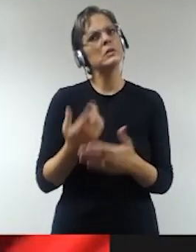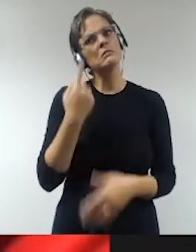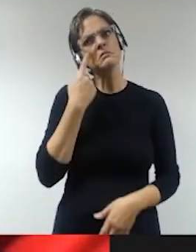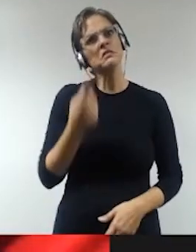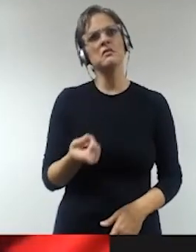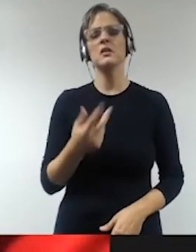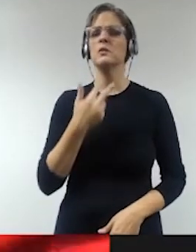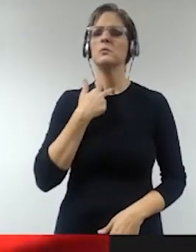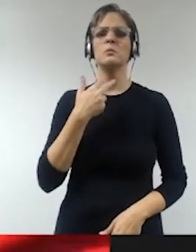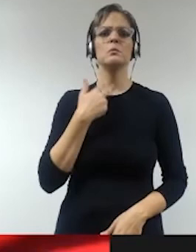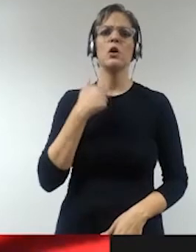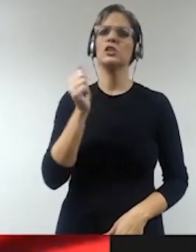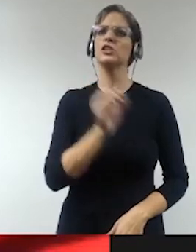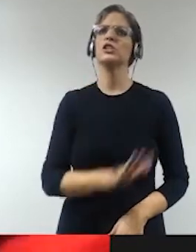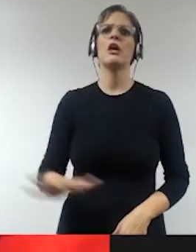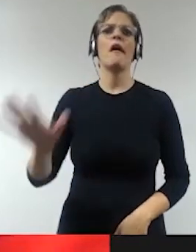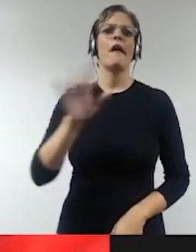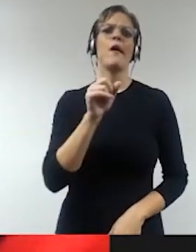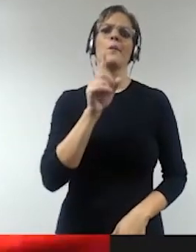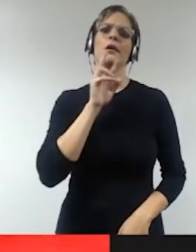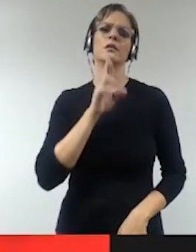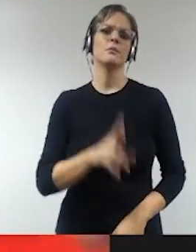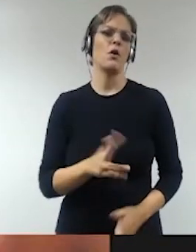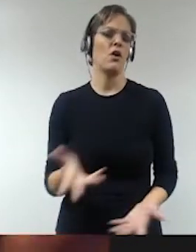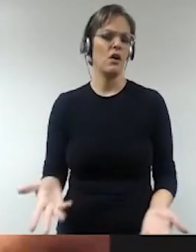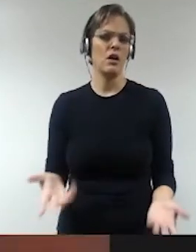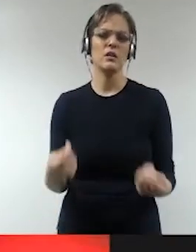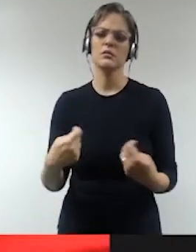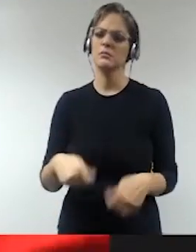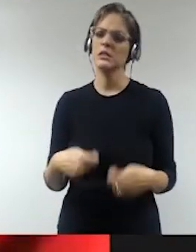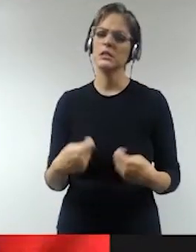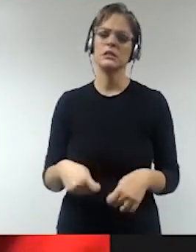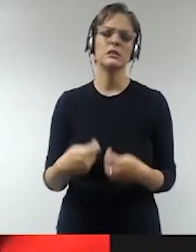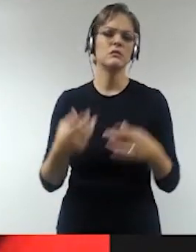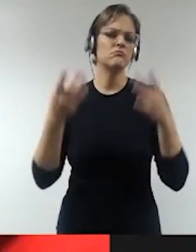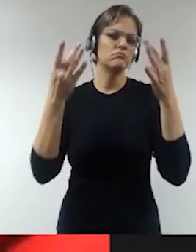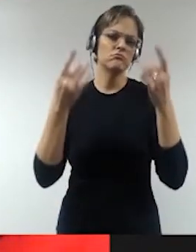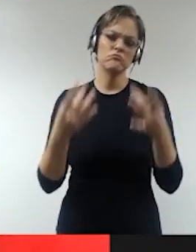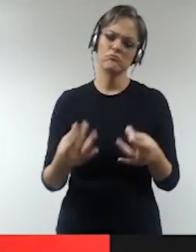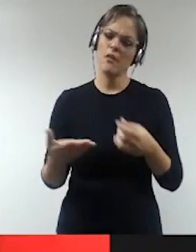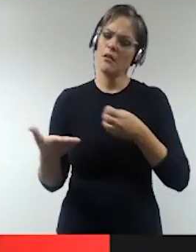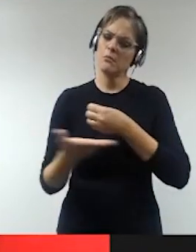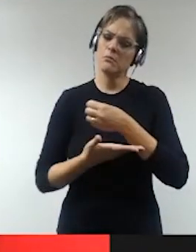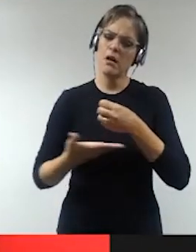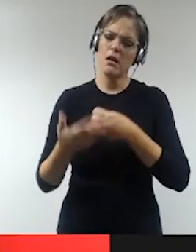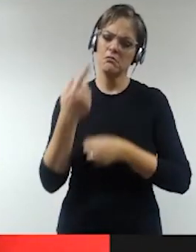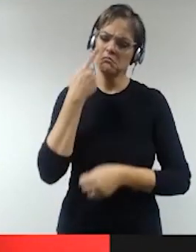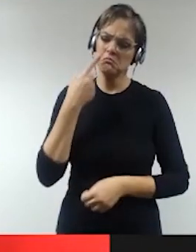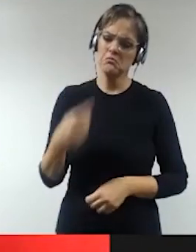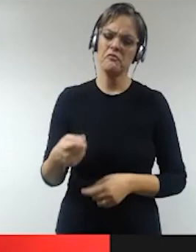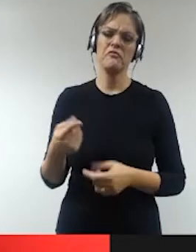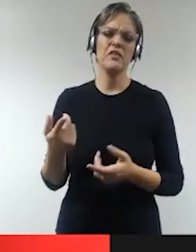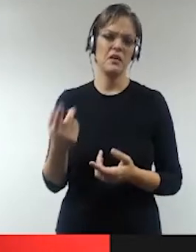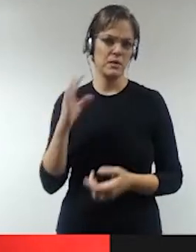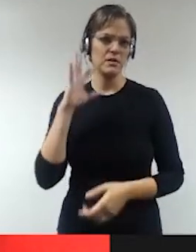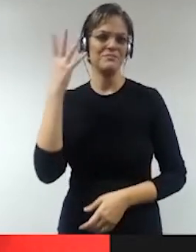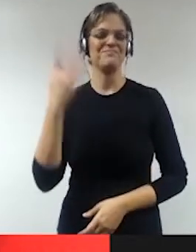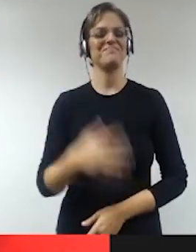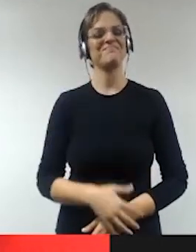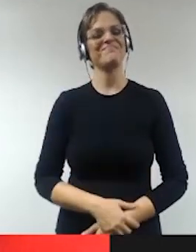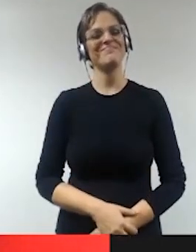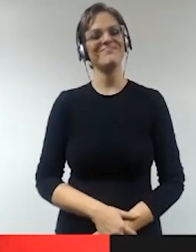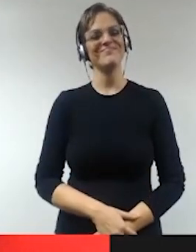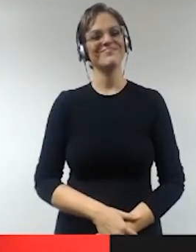ser genéricas, pelo menos o mínimo de fundamentação a de conter. Mas eu me empolguei